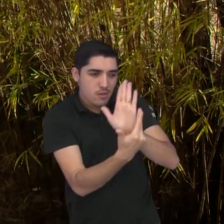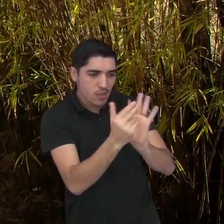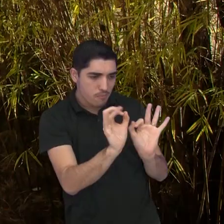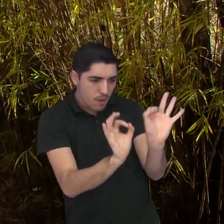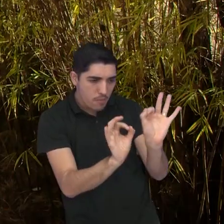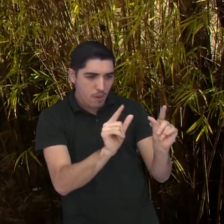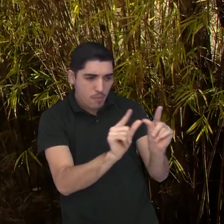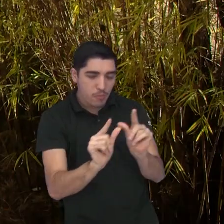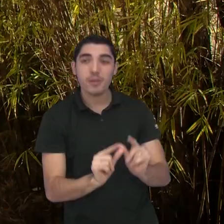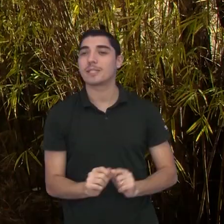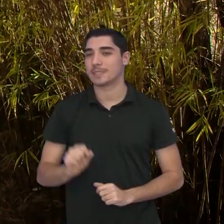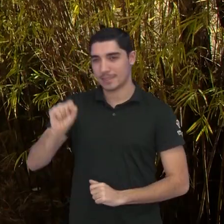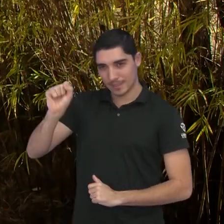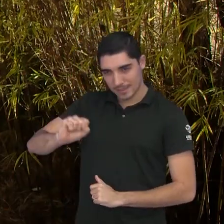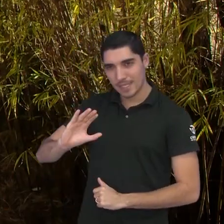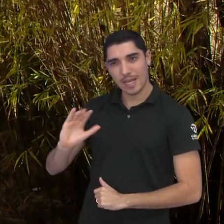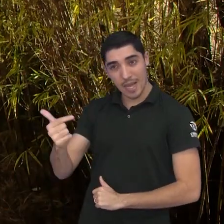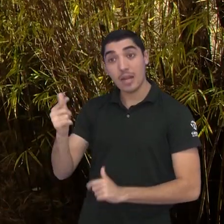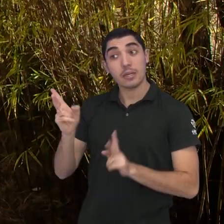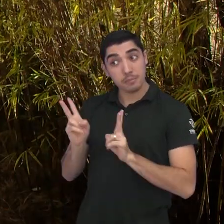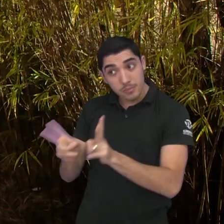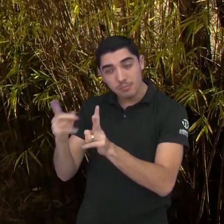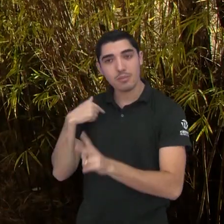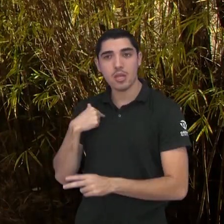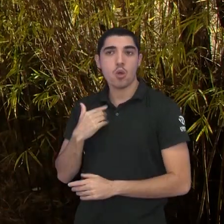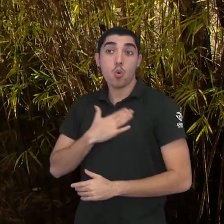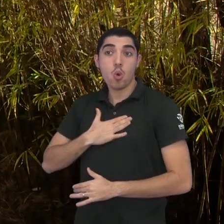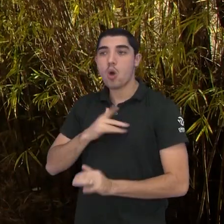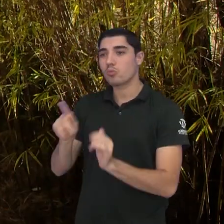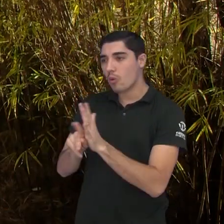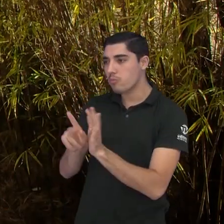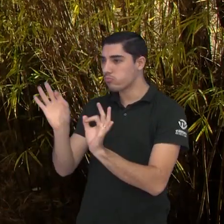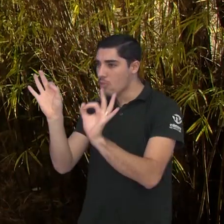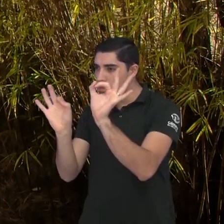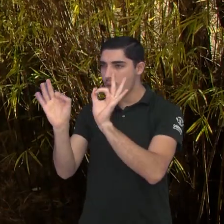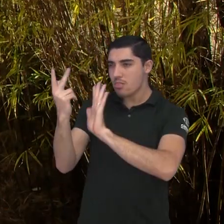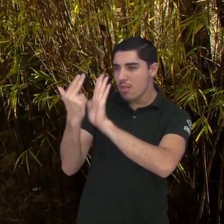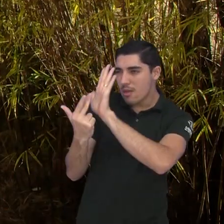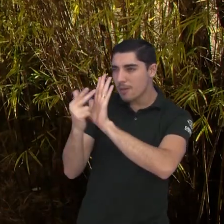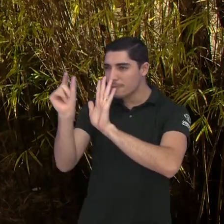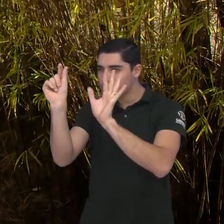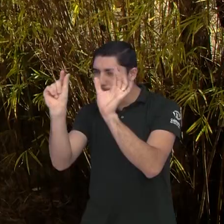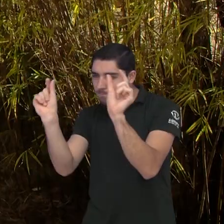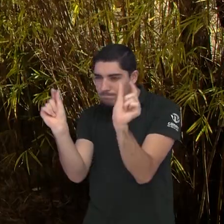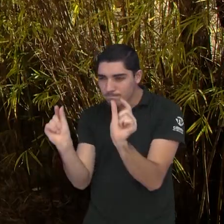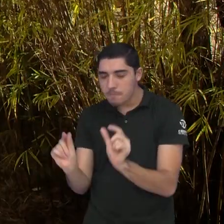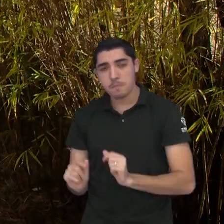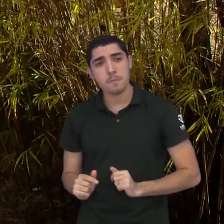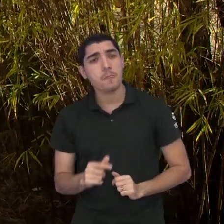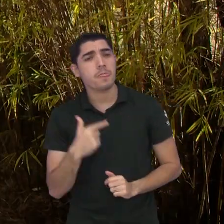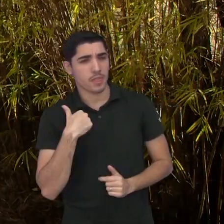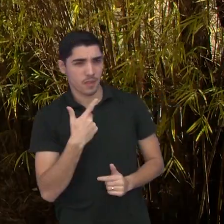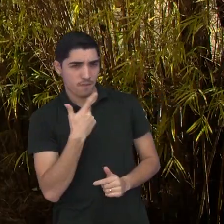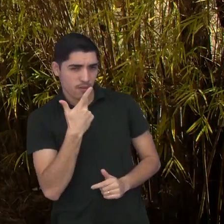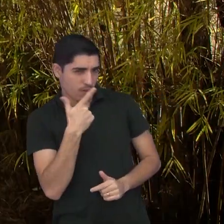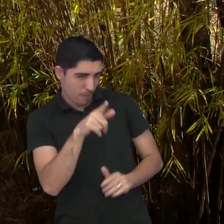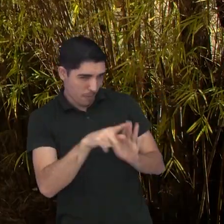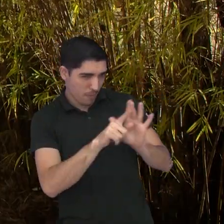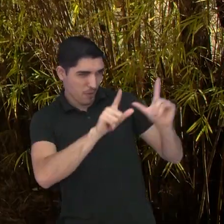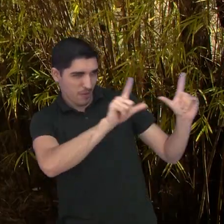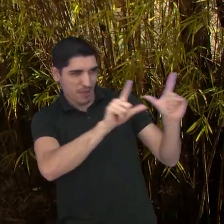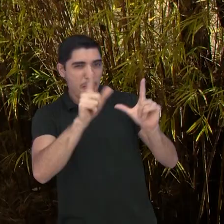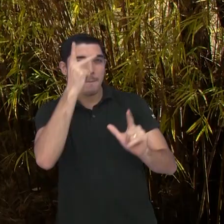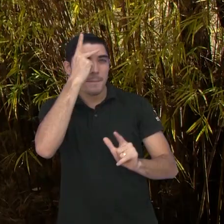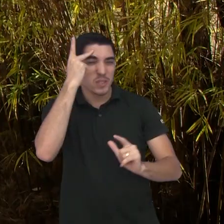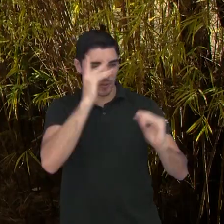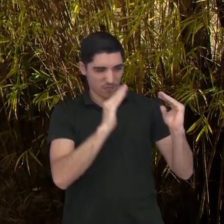não é não? Sim, sem dúvida, principalmente para a gente ter a linha de andamento, que é a linha que dá o movimento a todo o trabalho. Agora eu quero falar um pouquinho daquelas obras que estão ali fora.